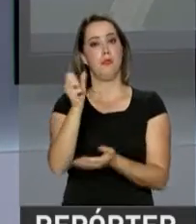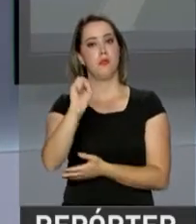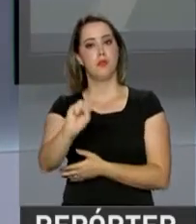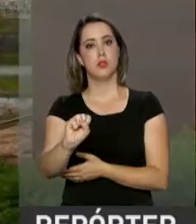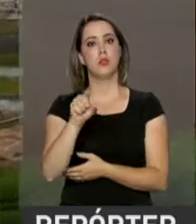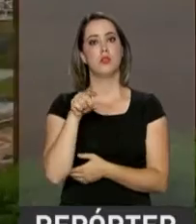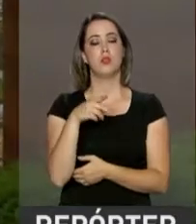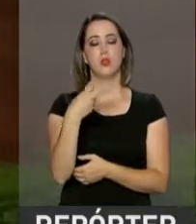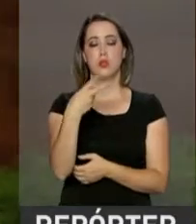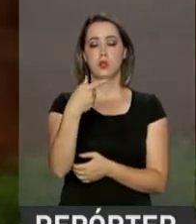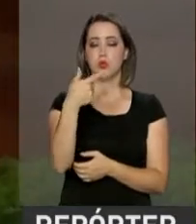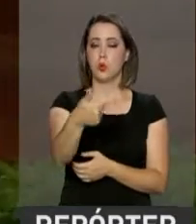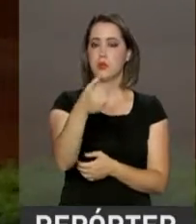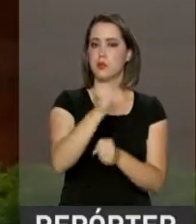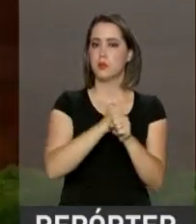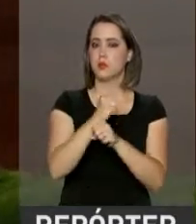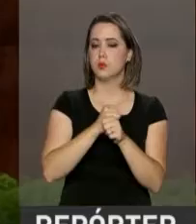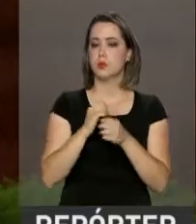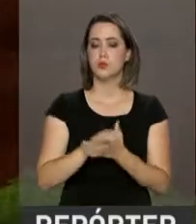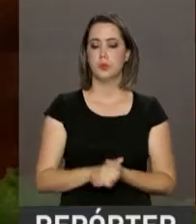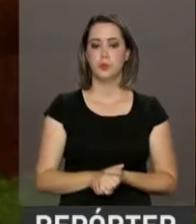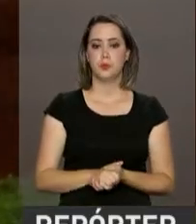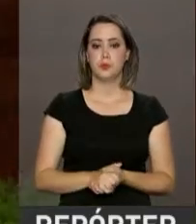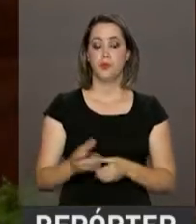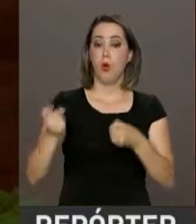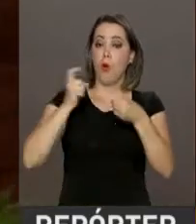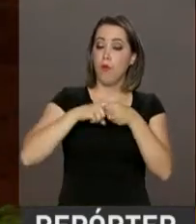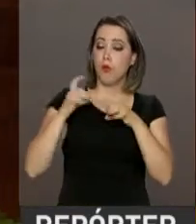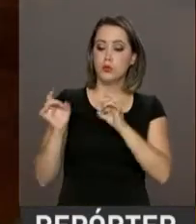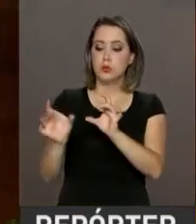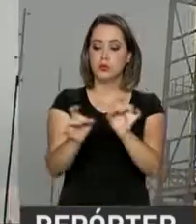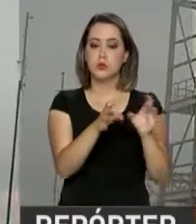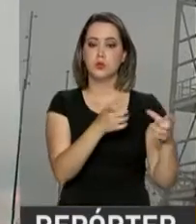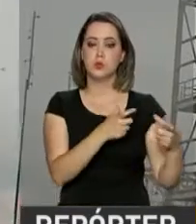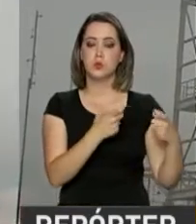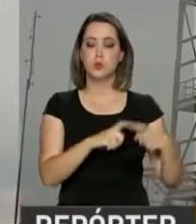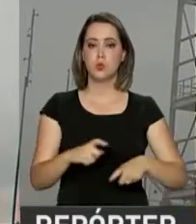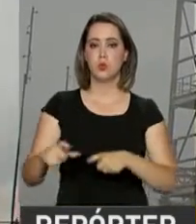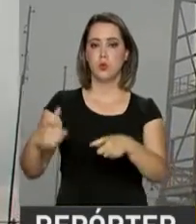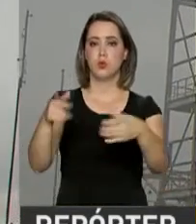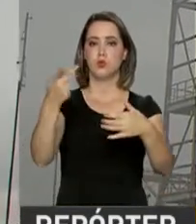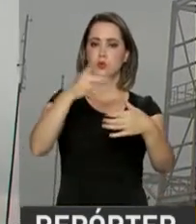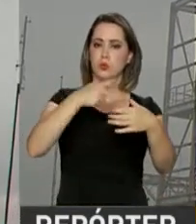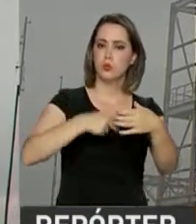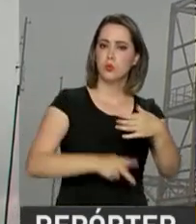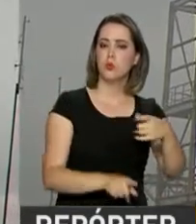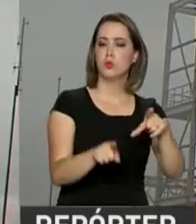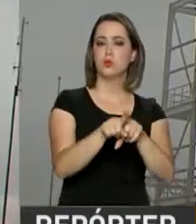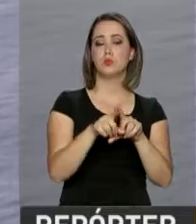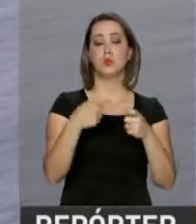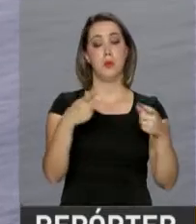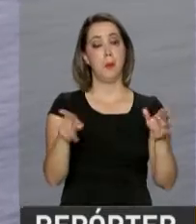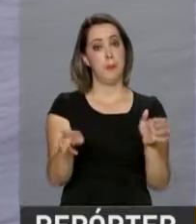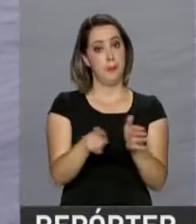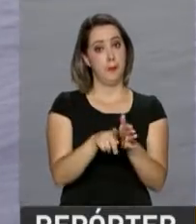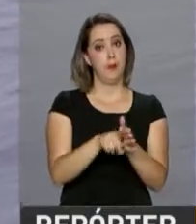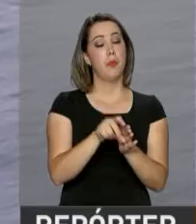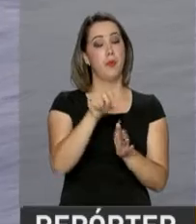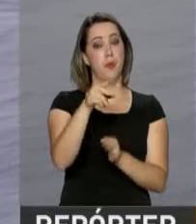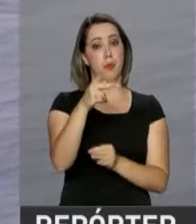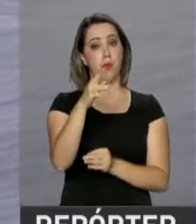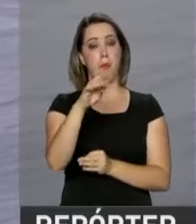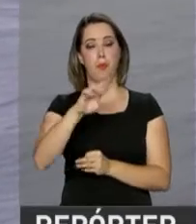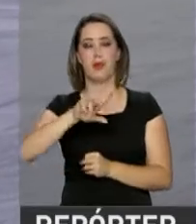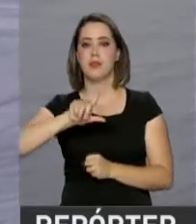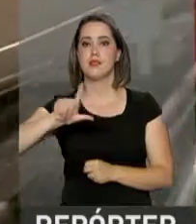anos com a retomada dos leilões de campos de petróleo inclusive das áreas de pré sal o